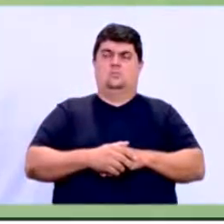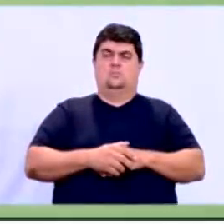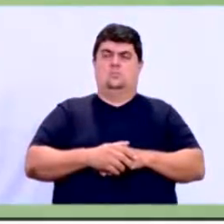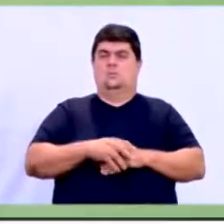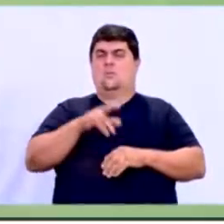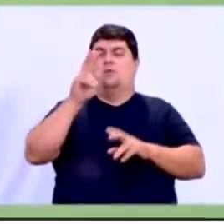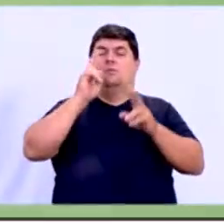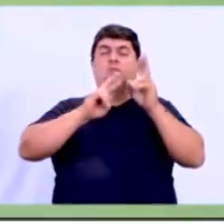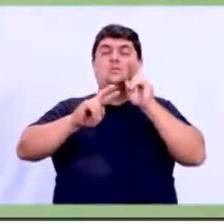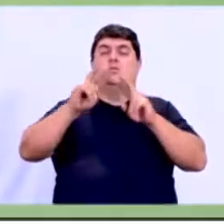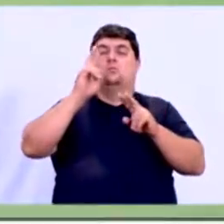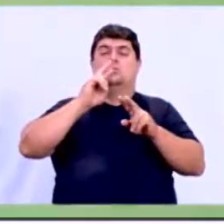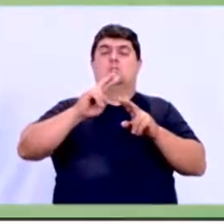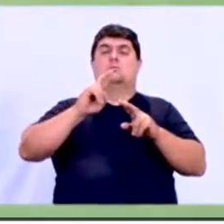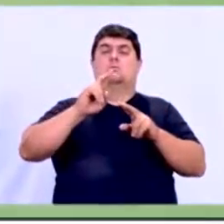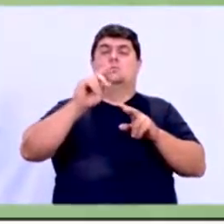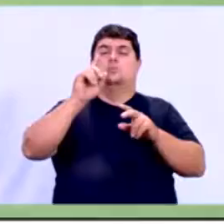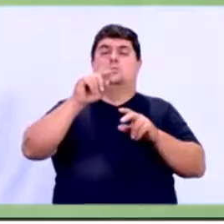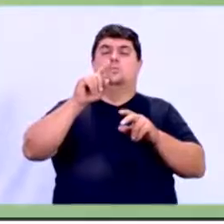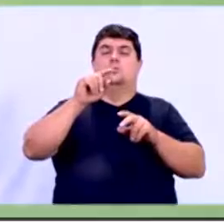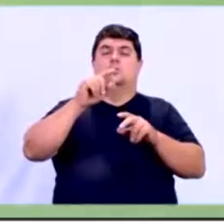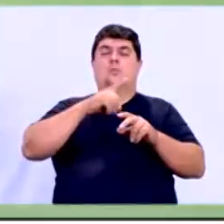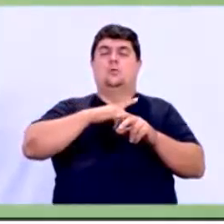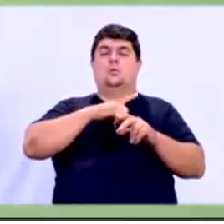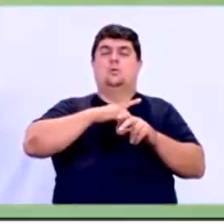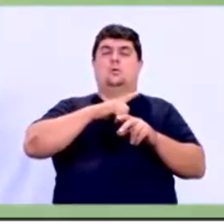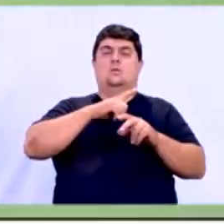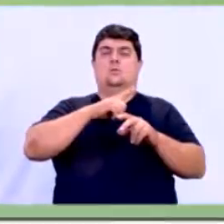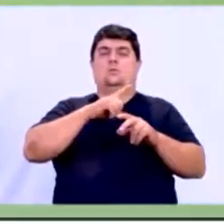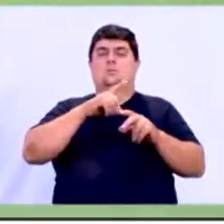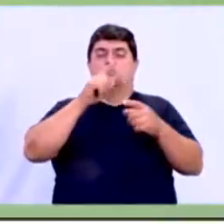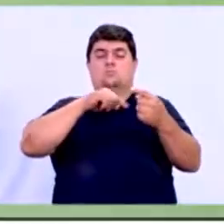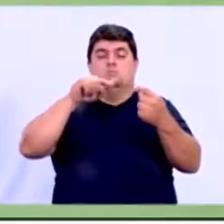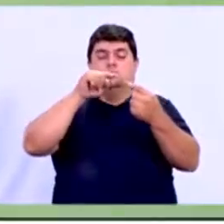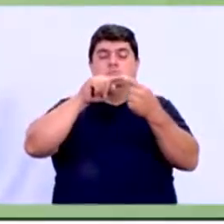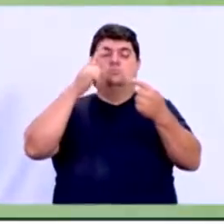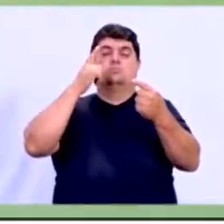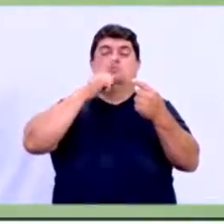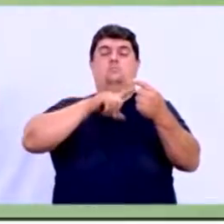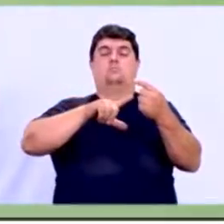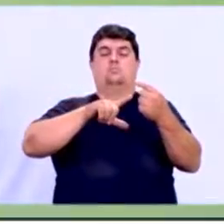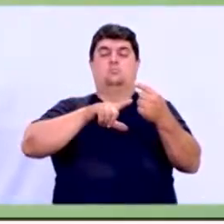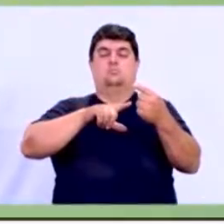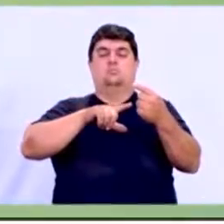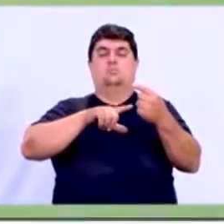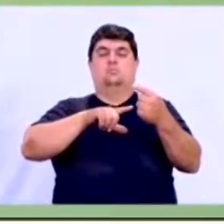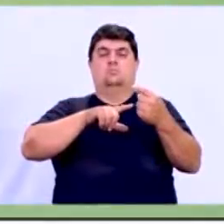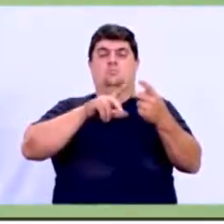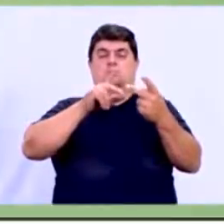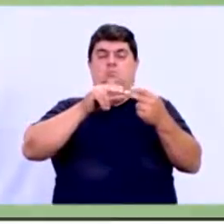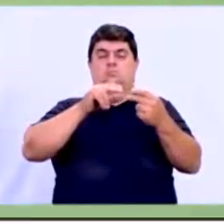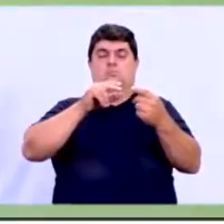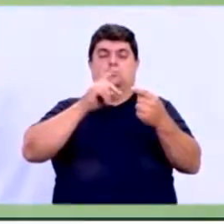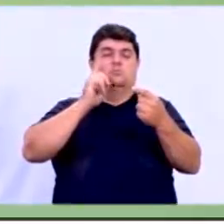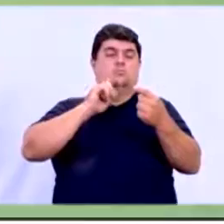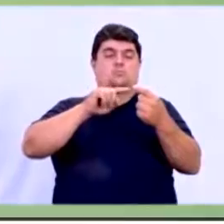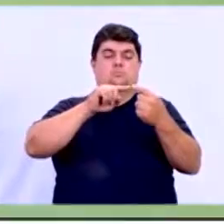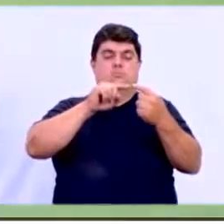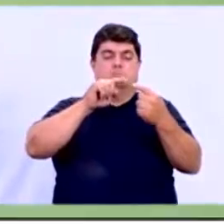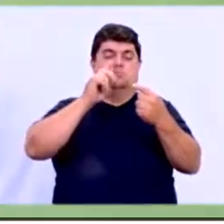visão, que é o estabelecimento de um objetivo a ser alcançado em um